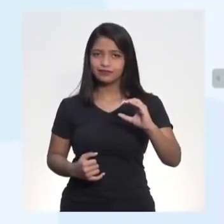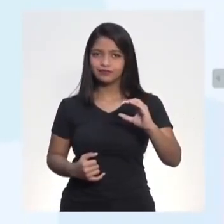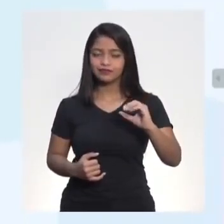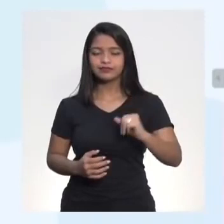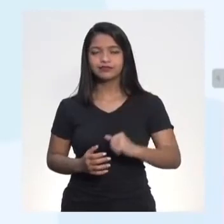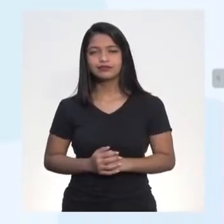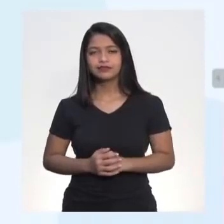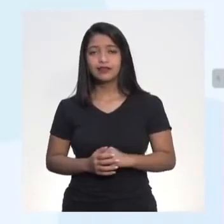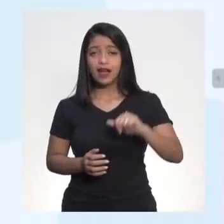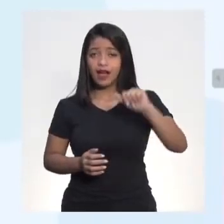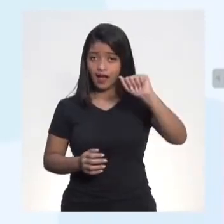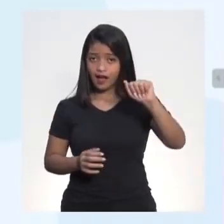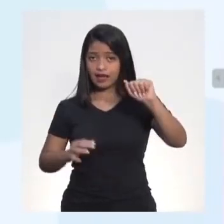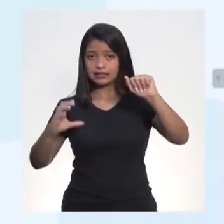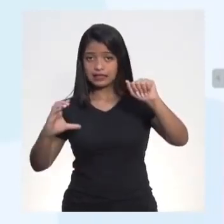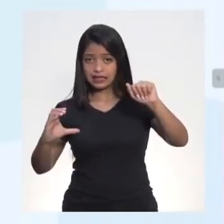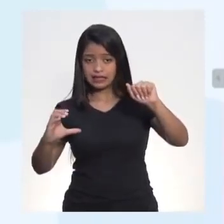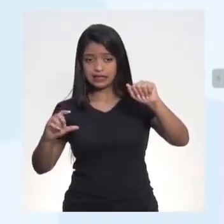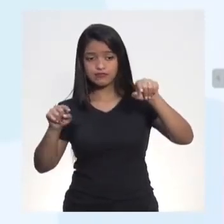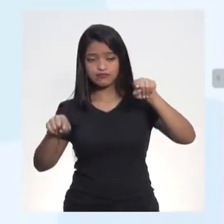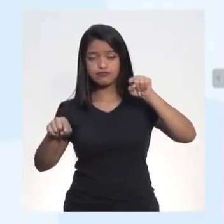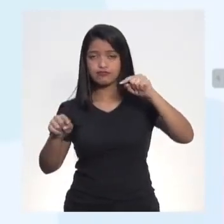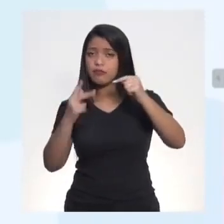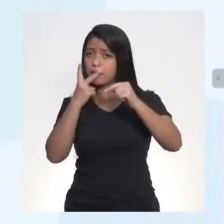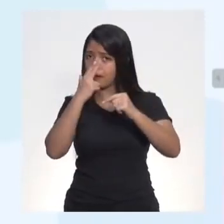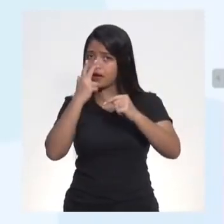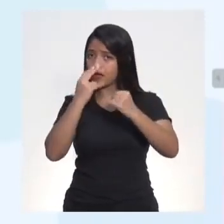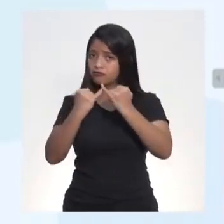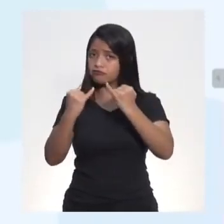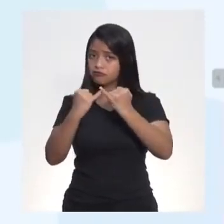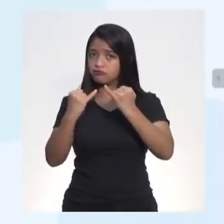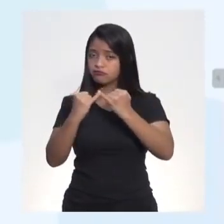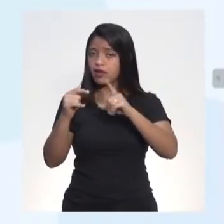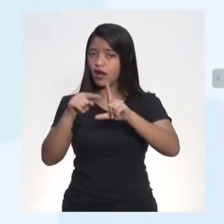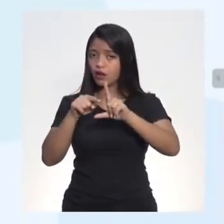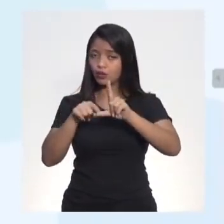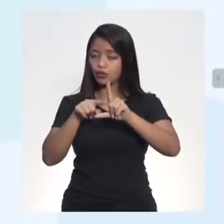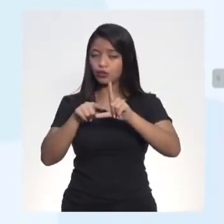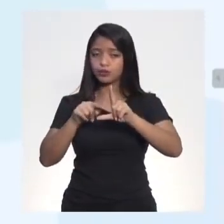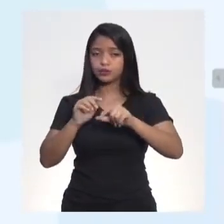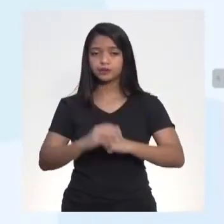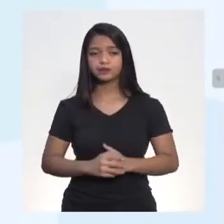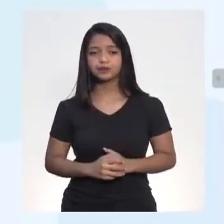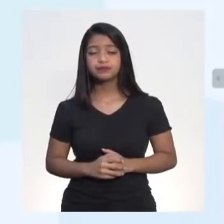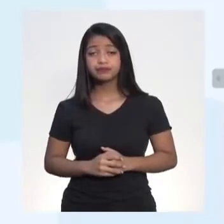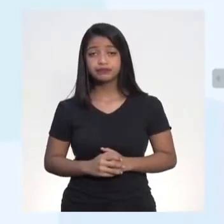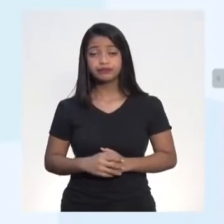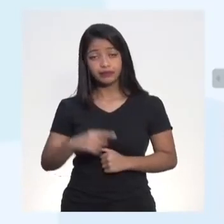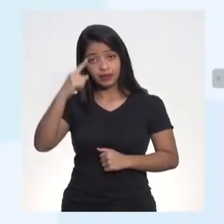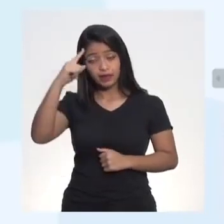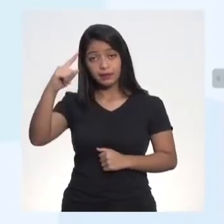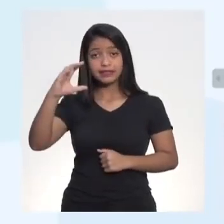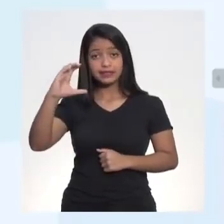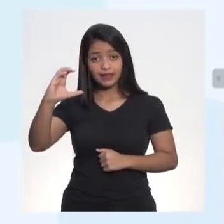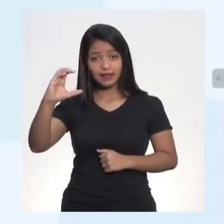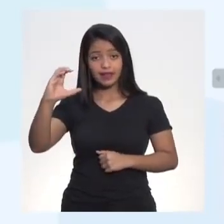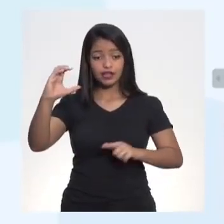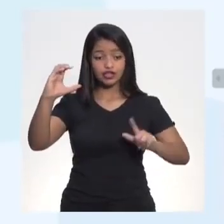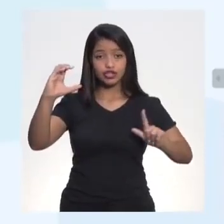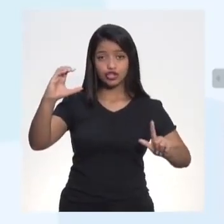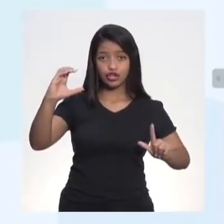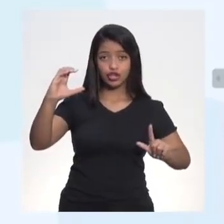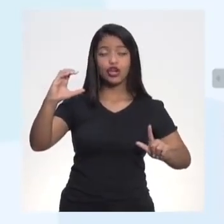C. Eu posso dizer que o ângulo C era o correspondente do G, né, Alê?